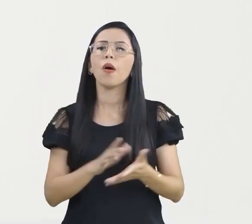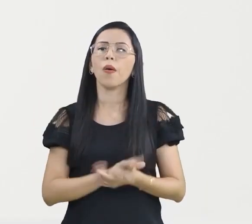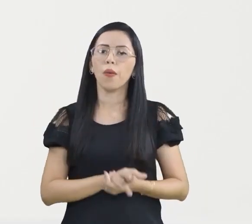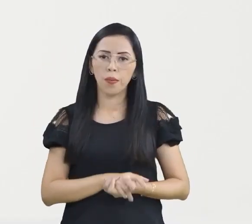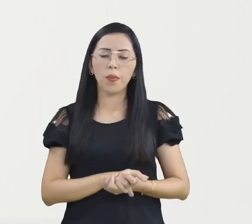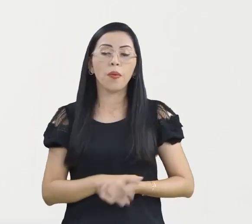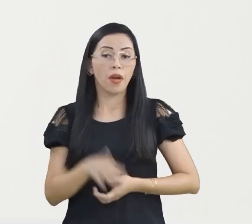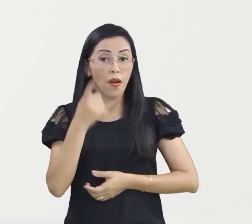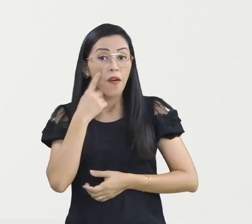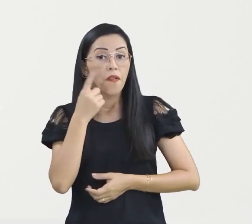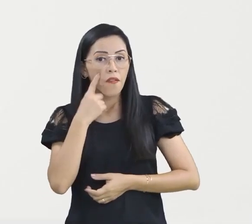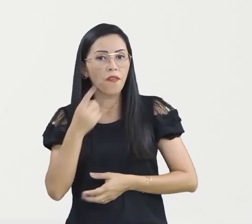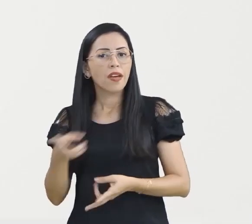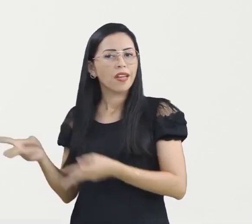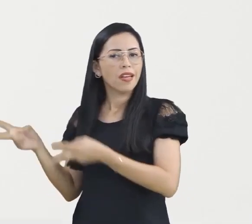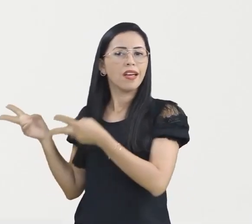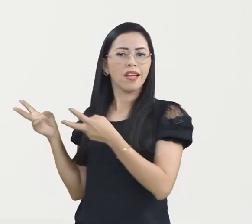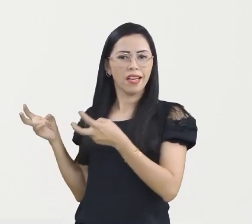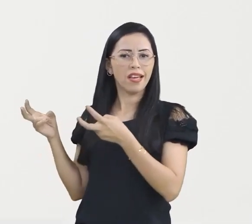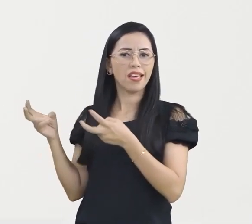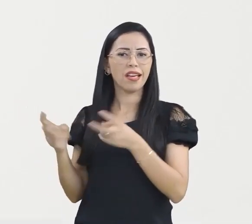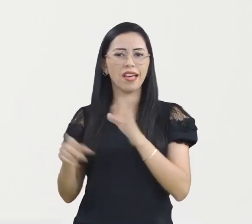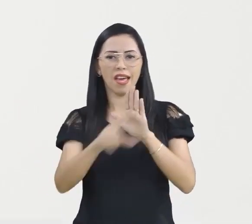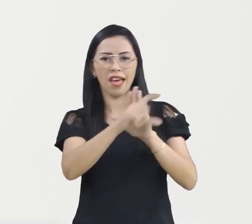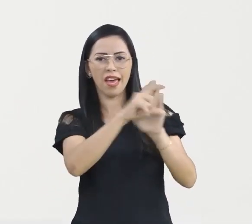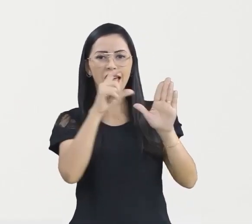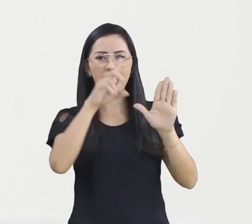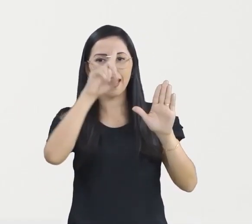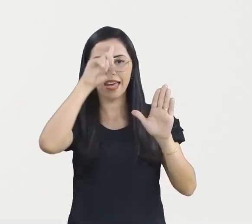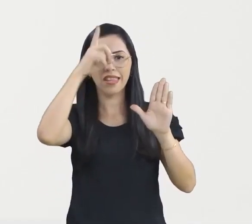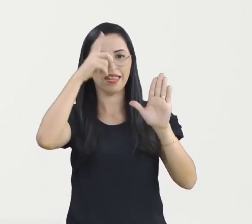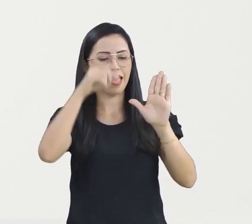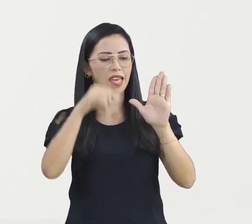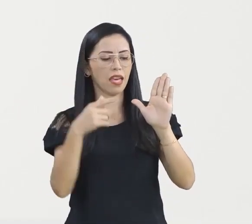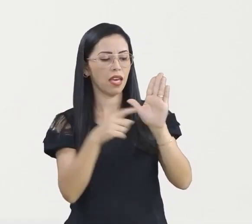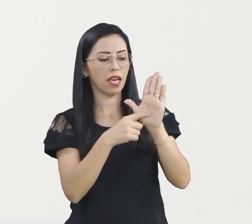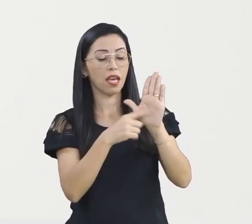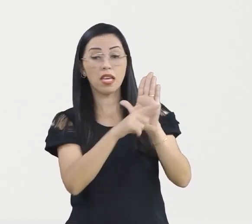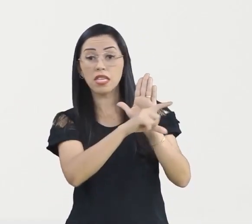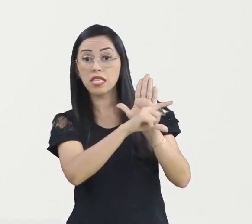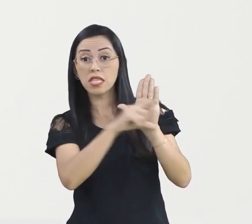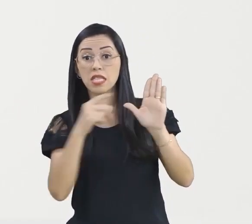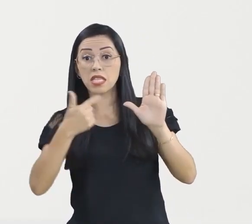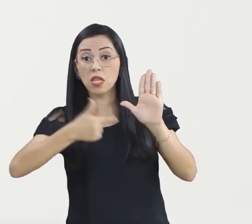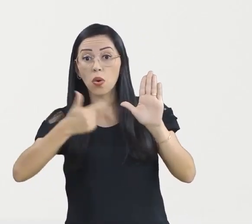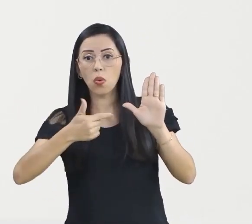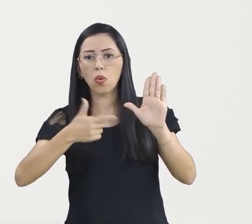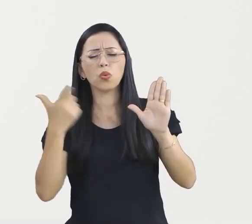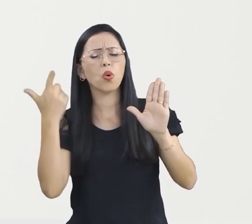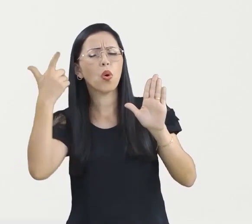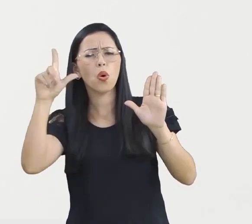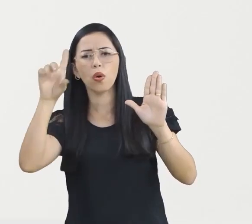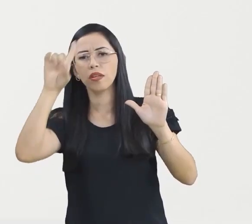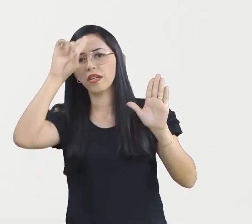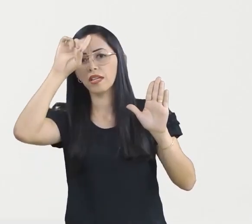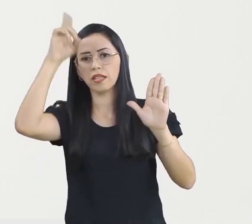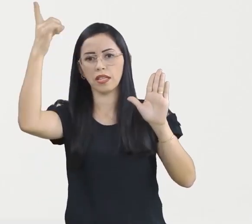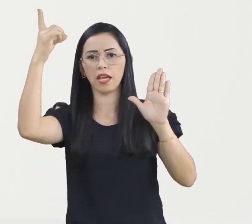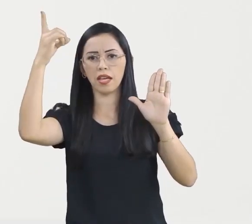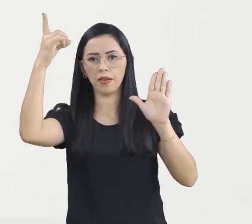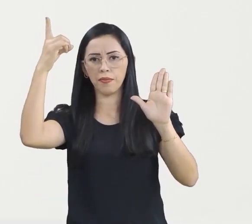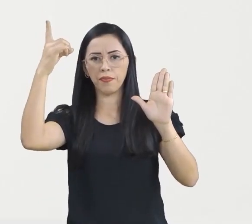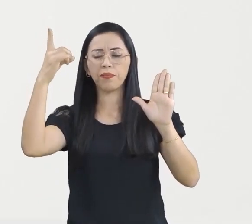de ideia? Sim, eu estou falando aqui daquele episódio do quebra-cabeça. Já no segundo eu já vou abordar de uma outra forma. Eu